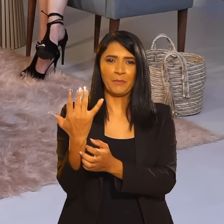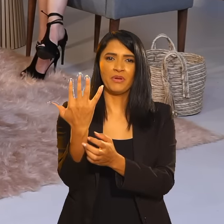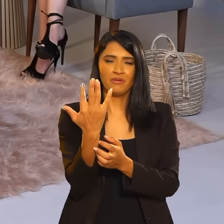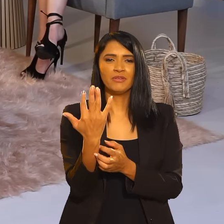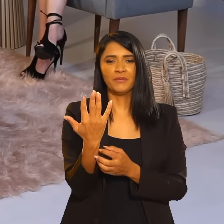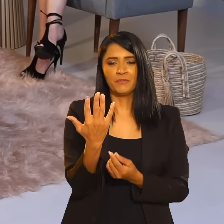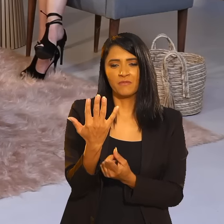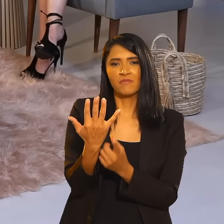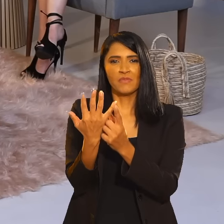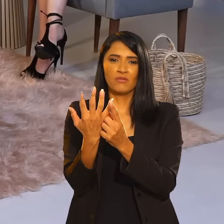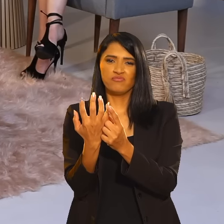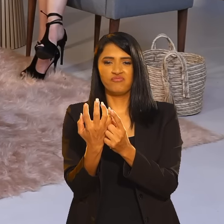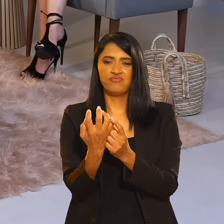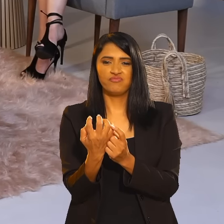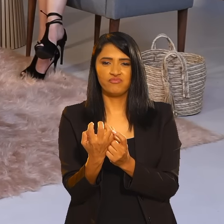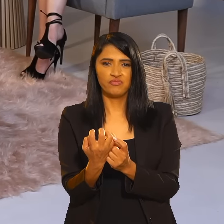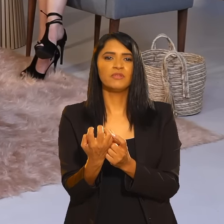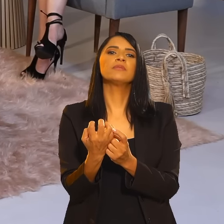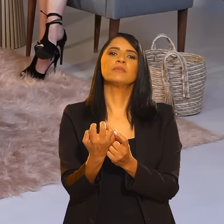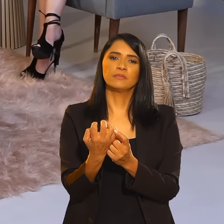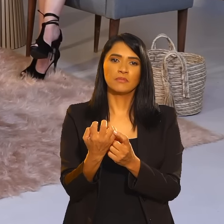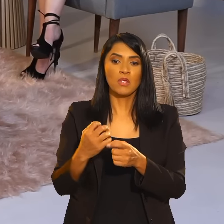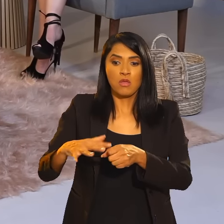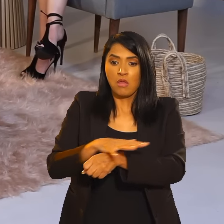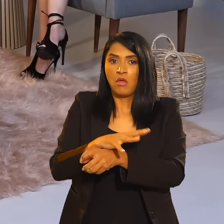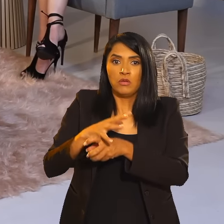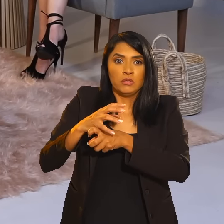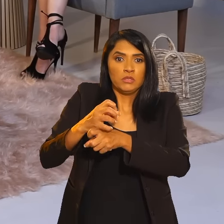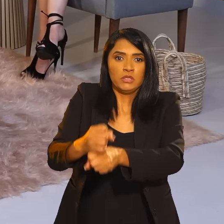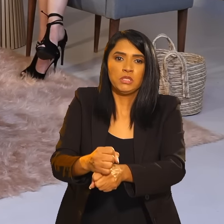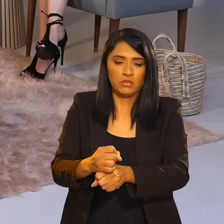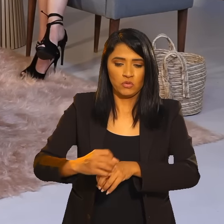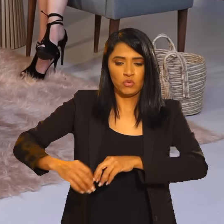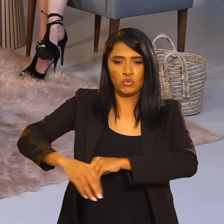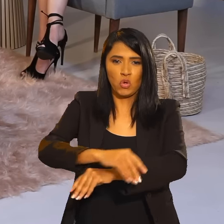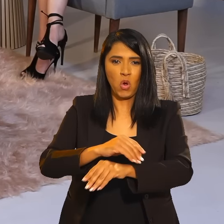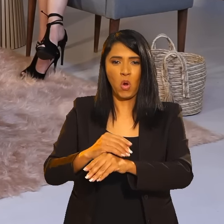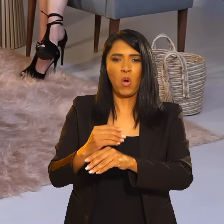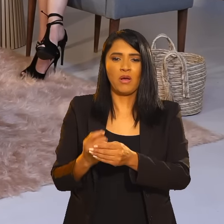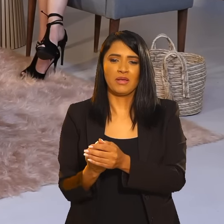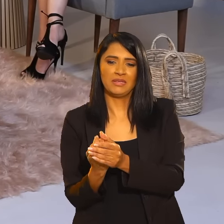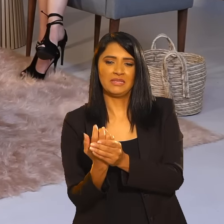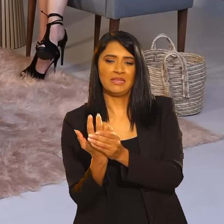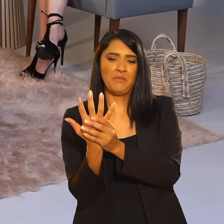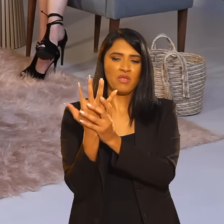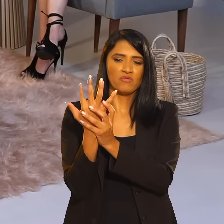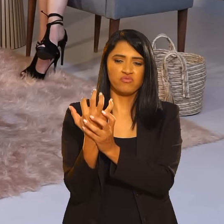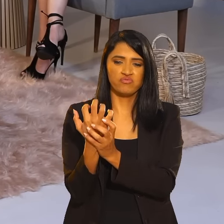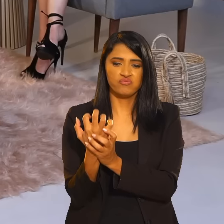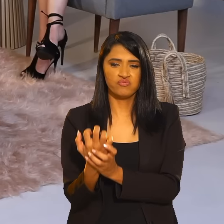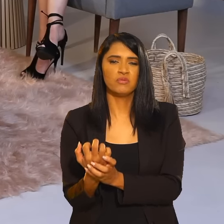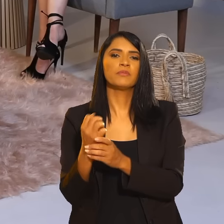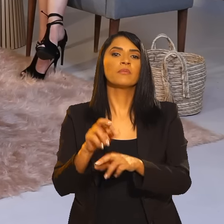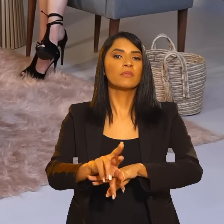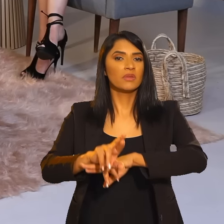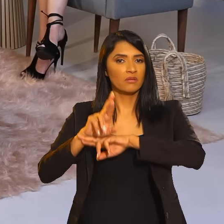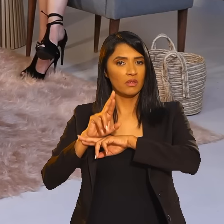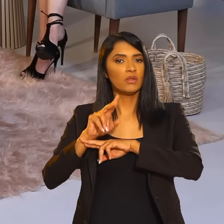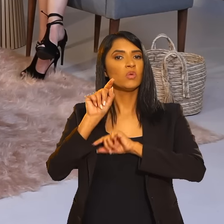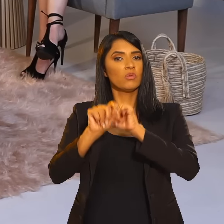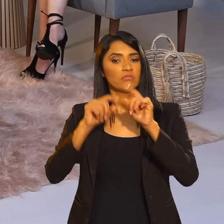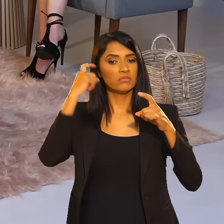planta, os espinhos sufocavam. O solo cheio de espinhos sufocava a semente nela plantada, que